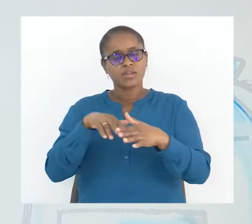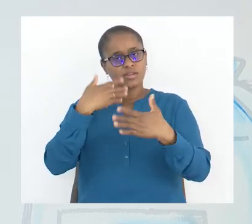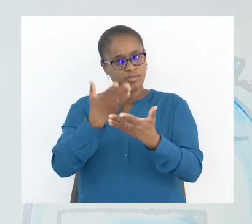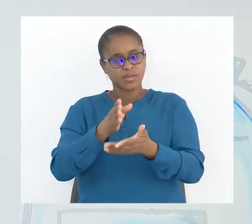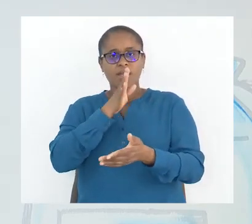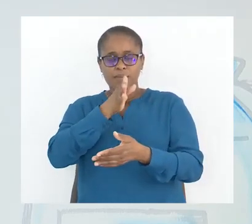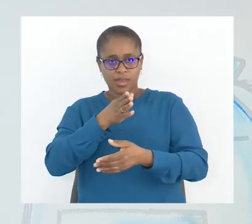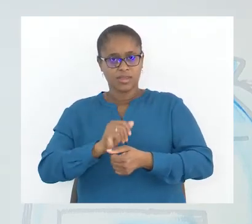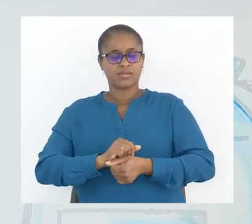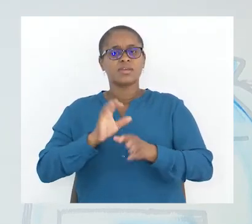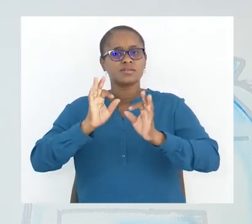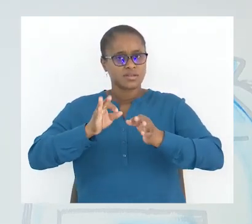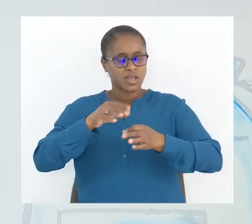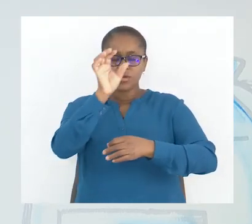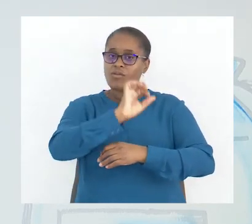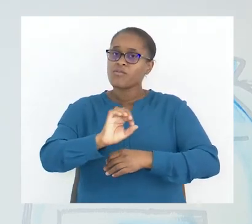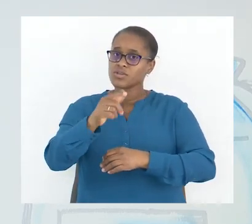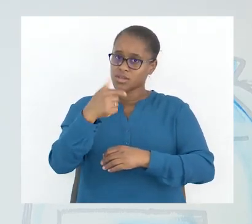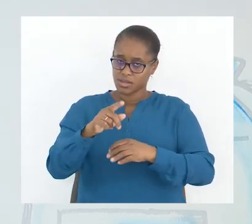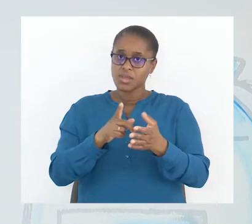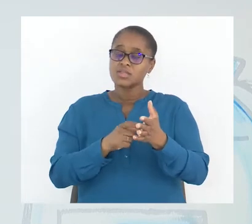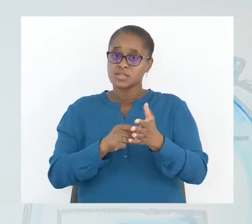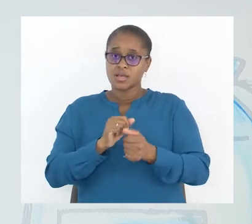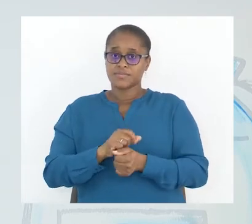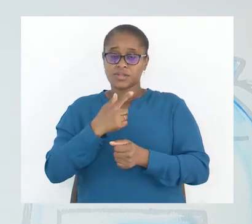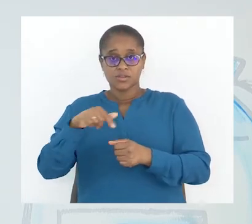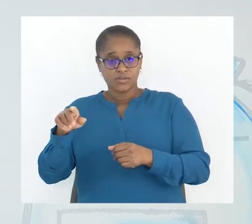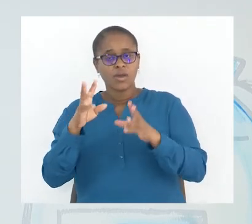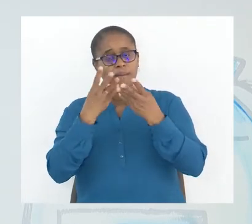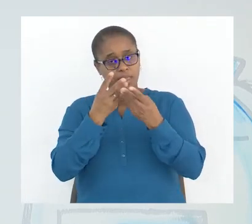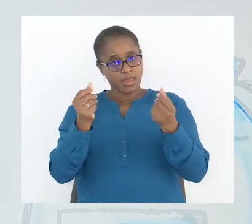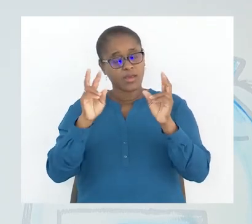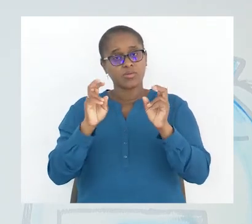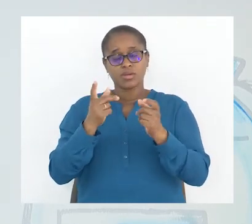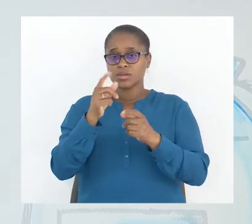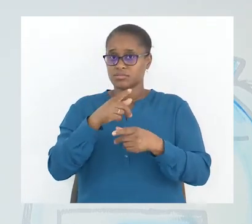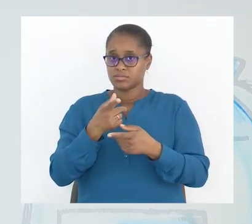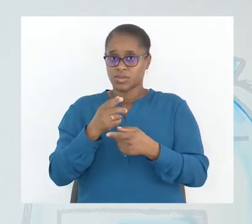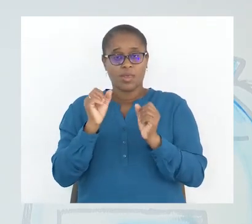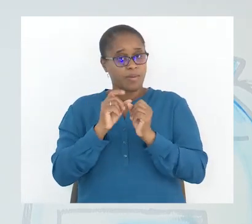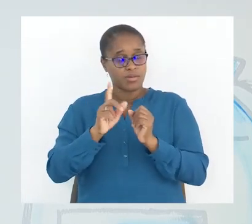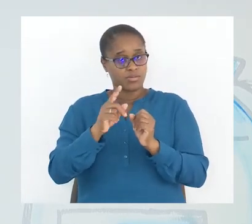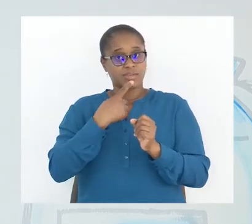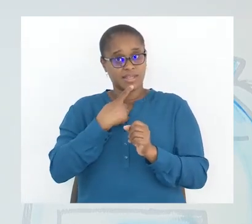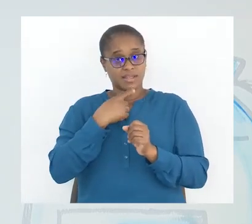em prática. E sempre que tiverem a necessidade de recorrer ao conteúdo, não hesitem, tá bem?